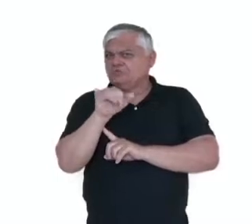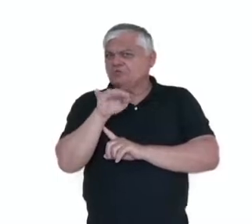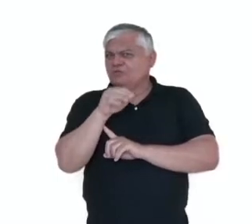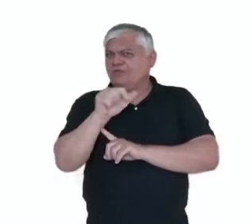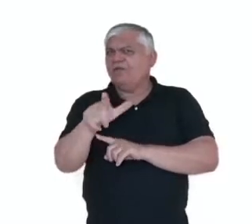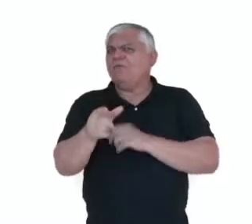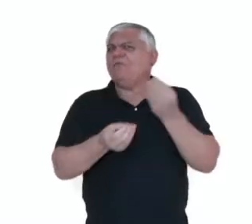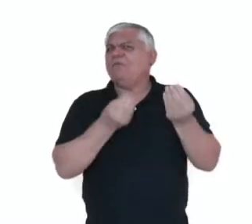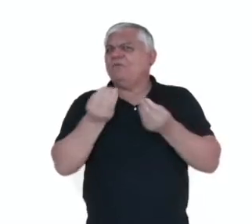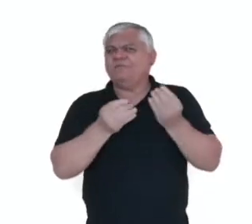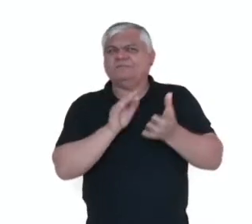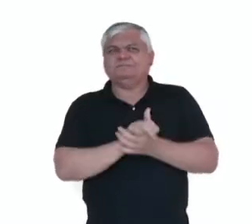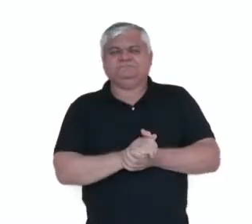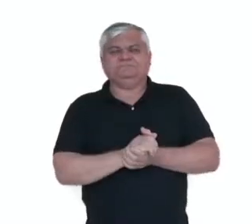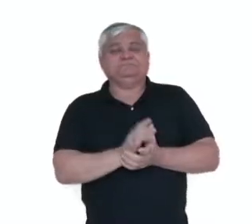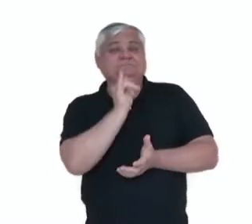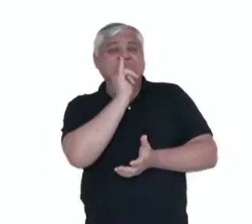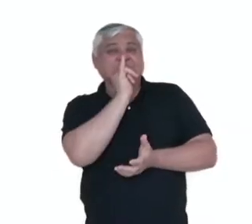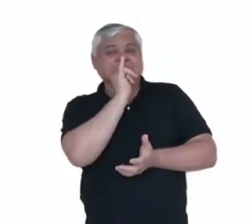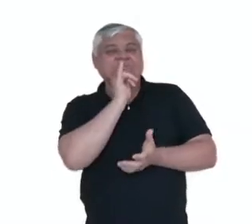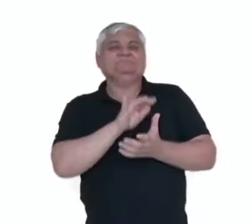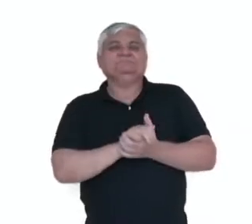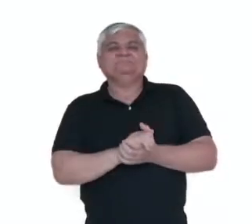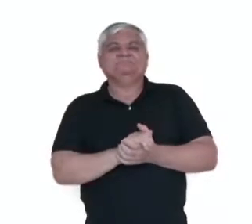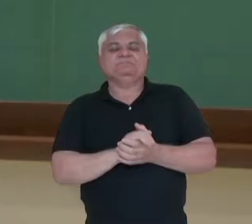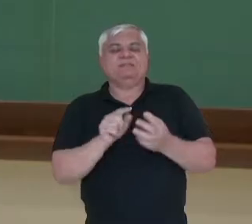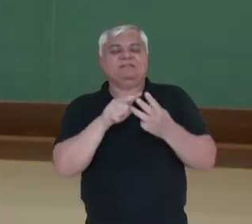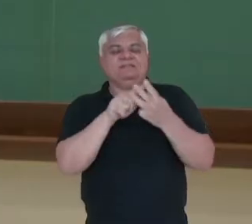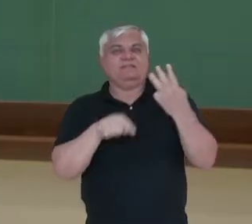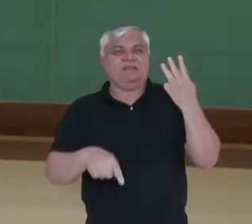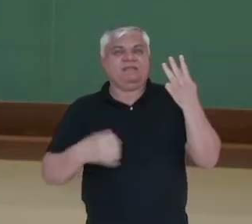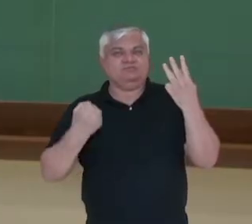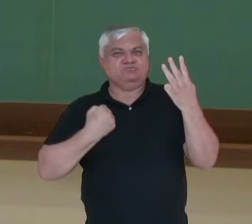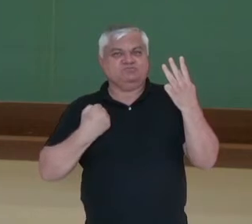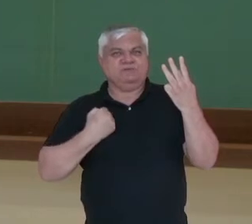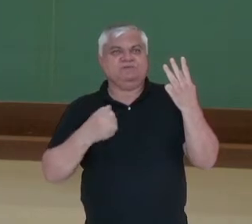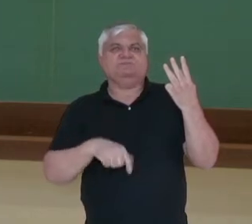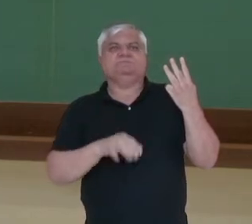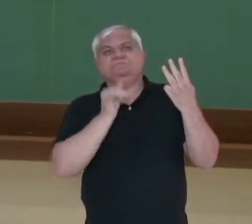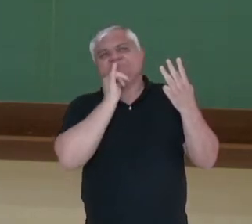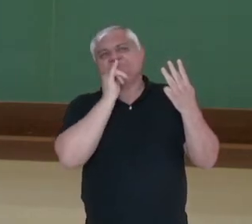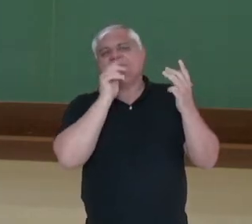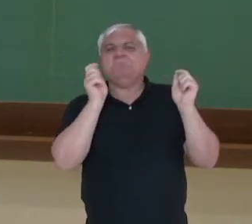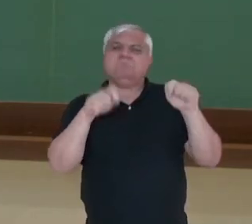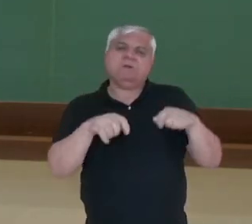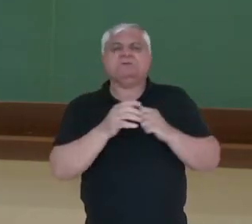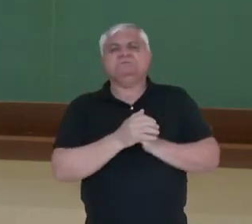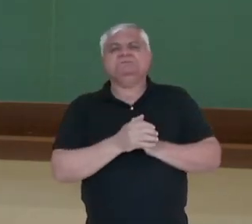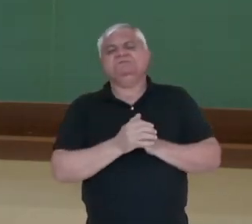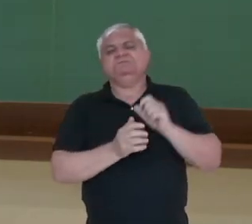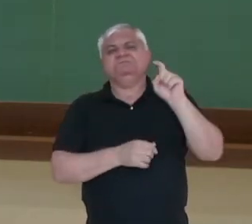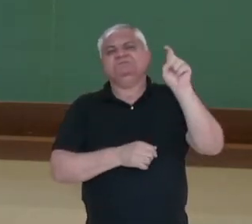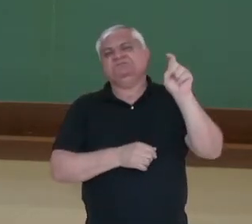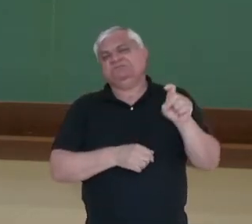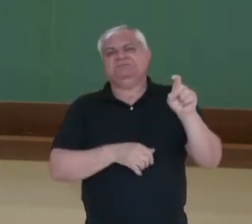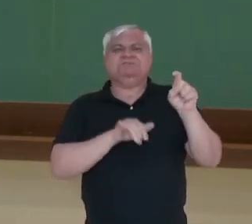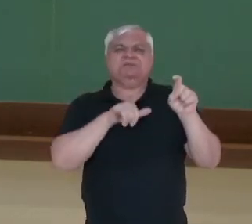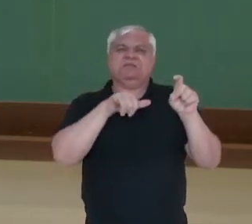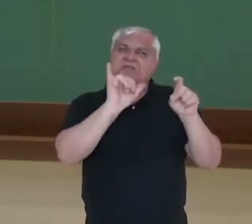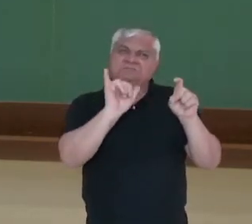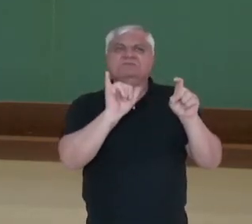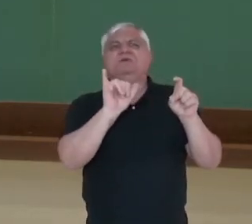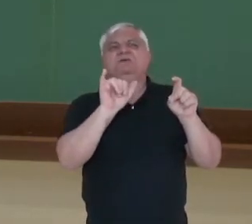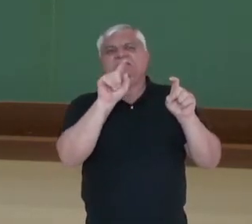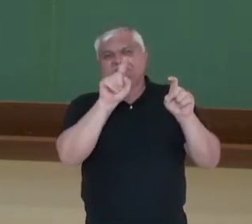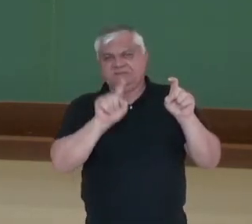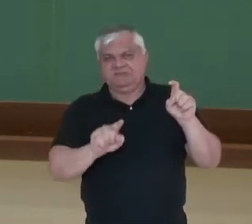vamos lembrar. Vamos supor que eu tenha 3 números quaisquer. Esses números eu vou chamar de x,